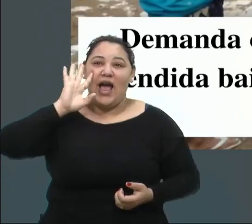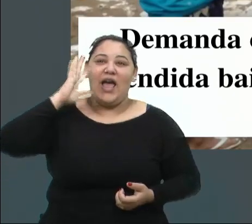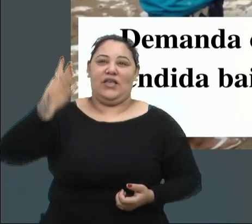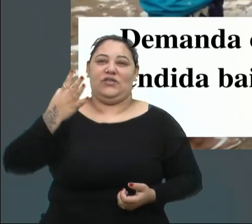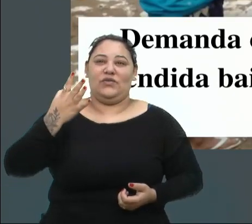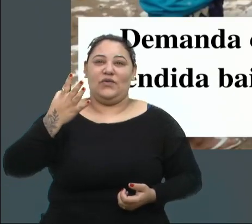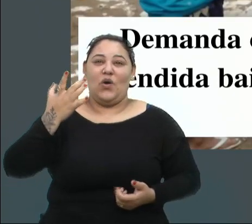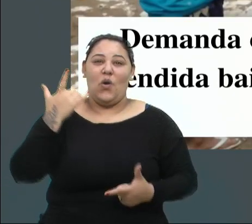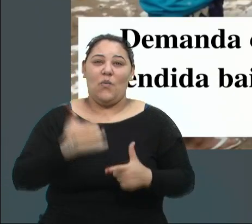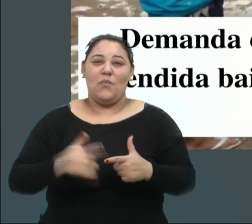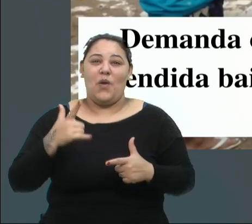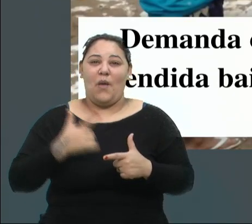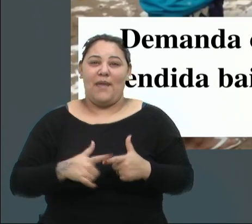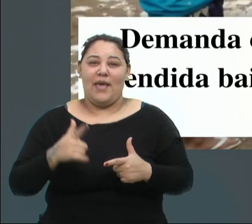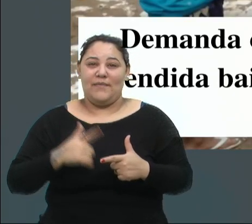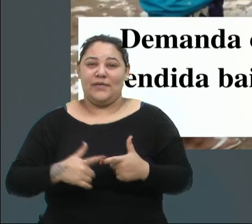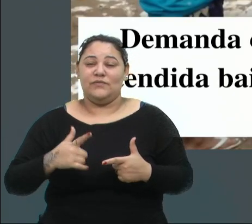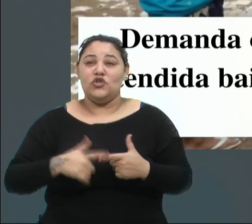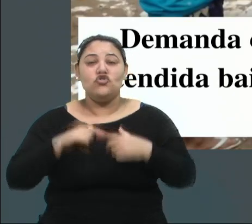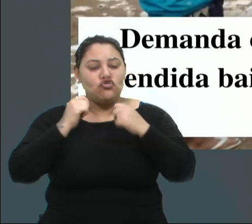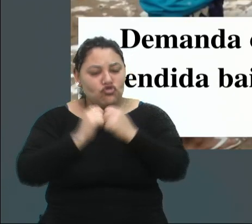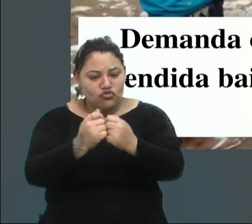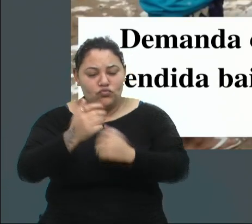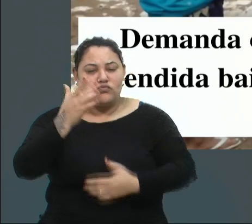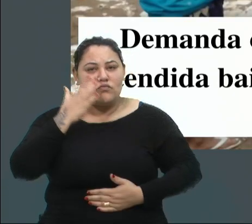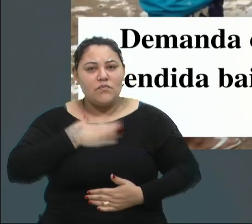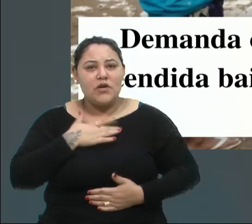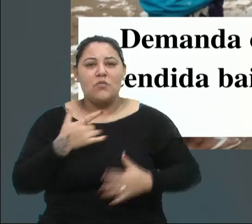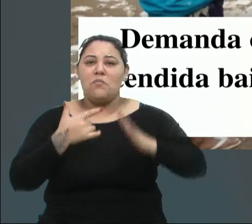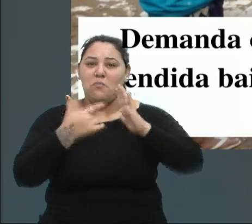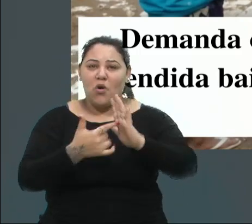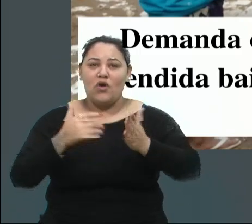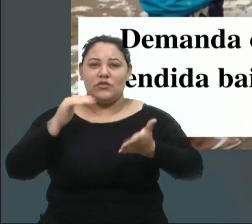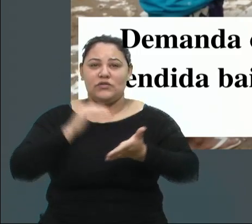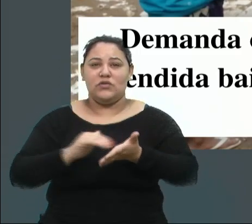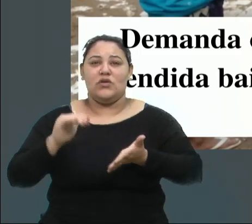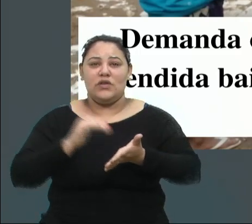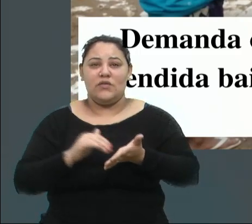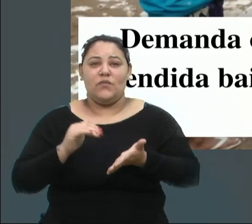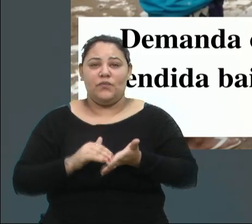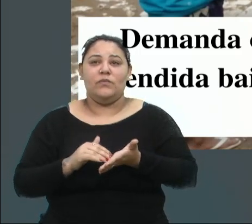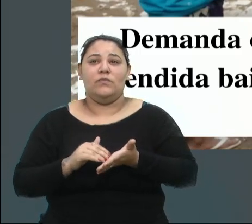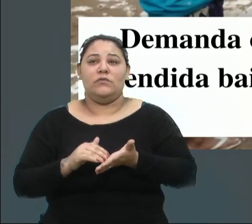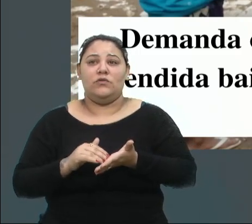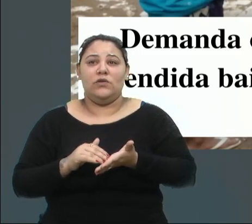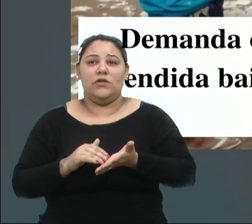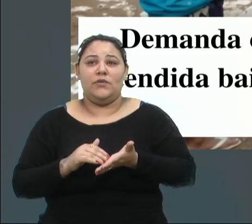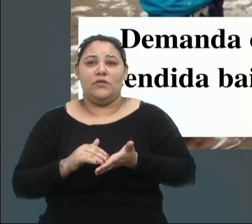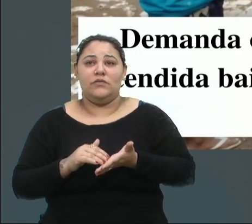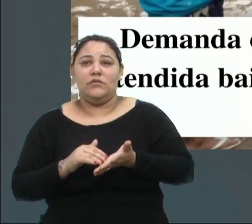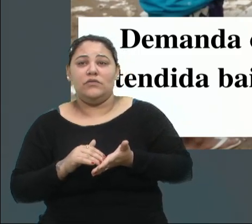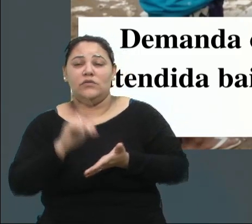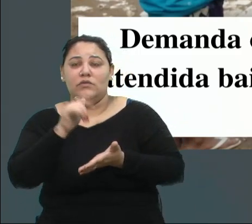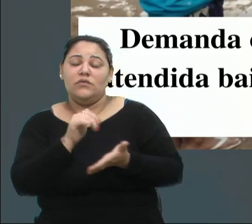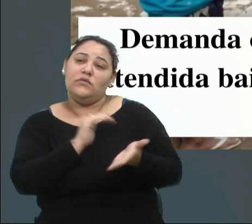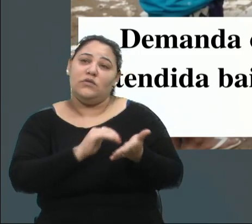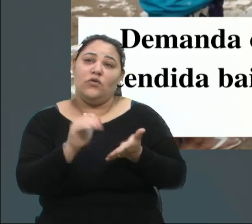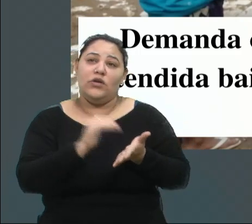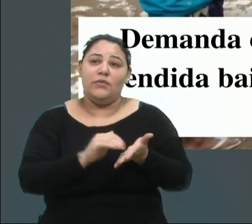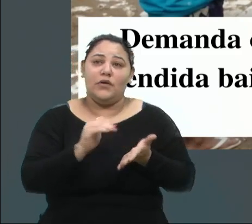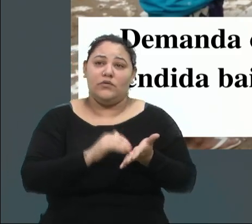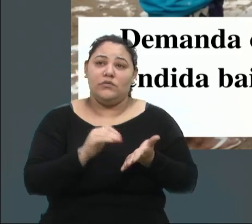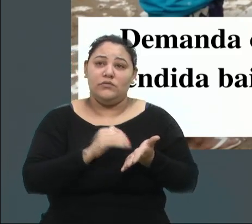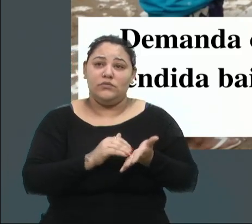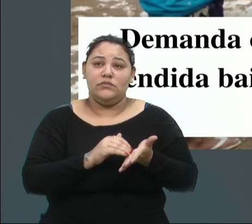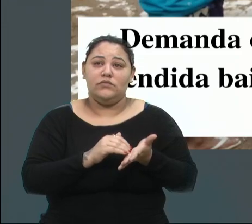o problema na minha frente. Mostra que o secretário não é politiqueiro, é um secretário que trabalha para todos,